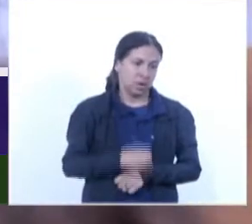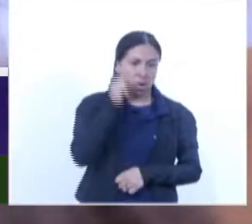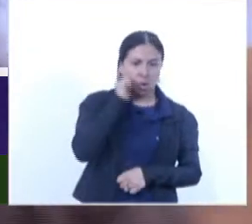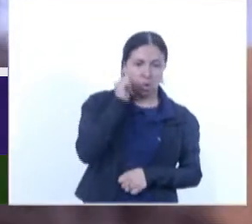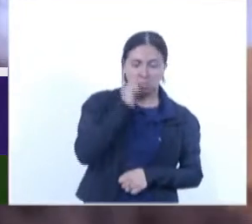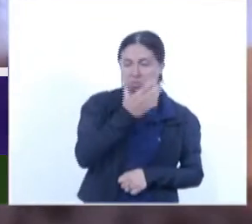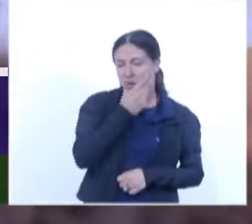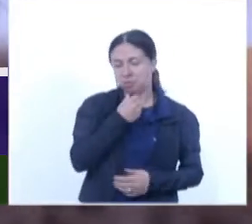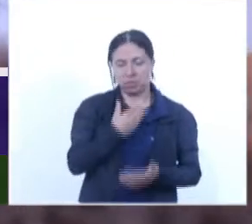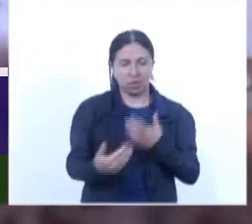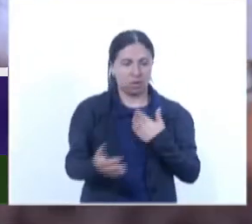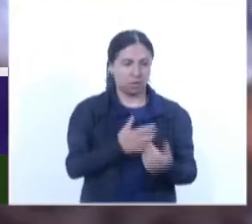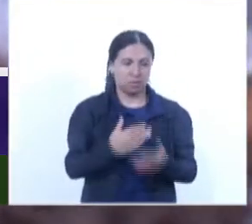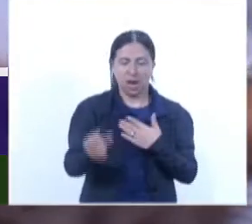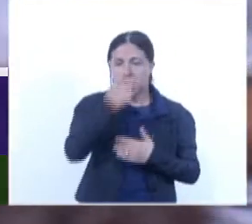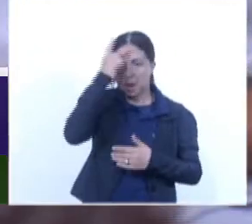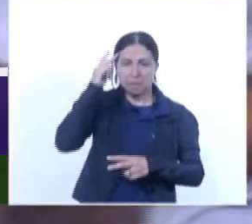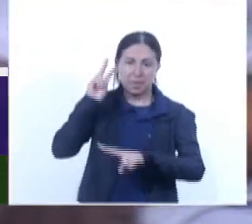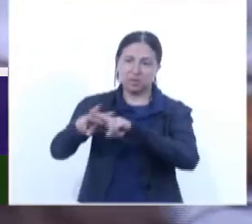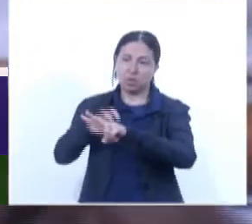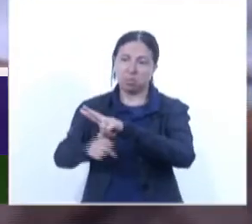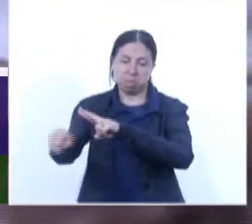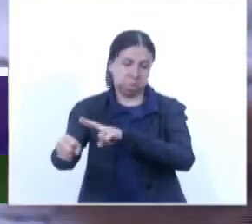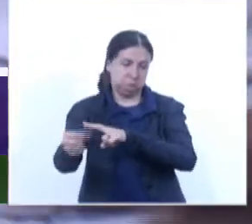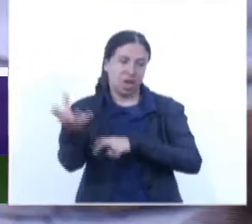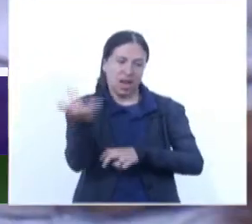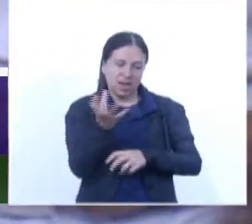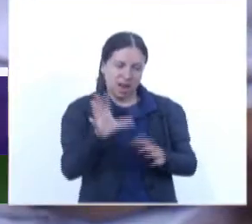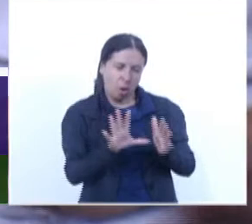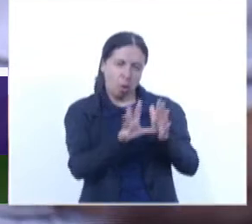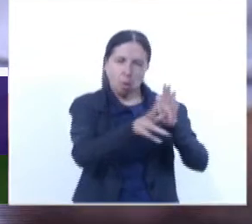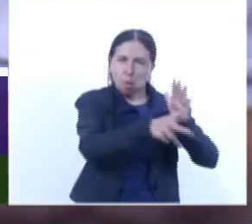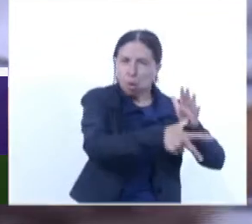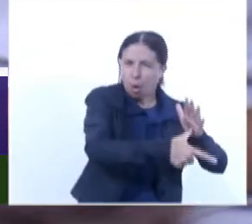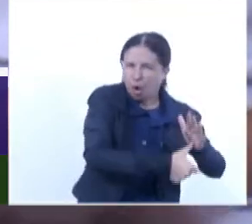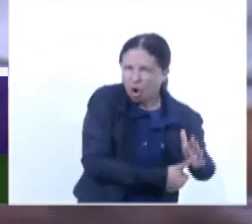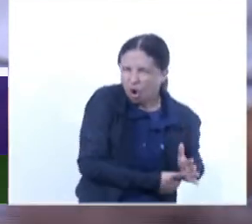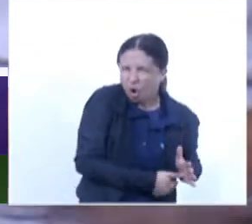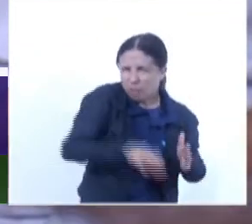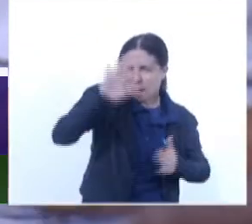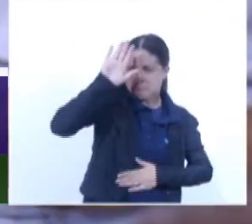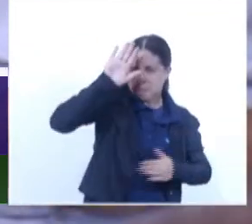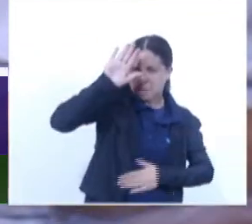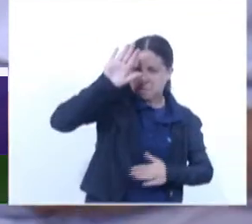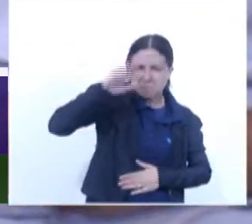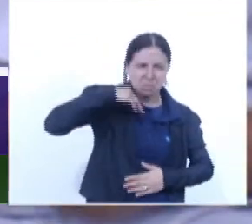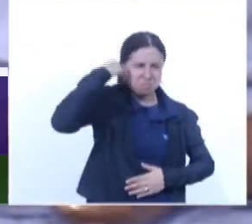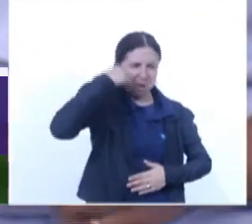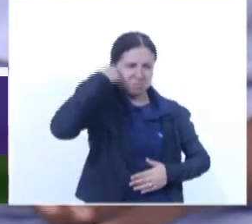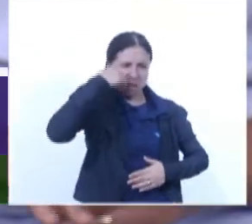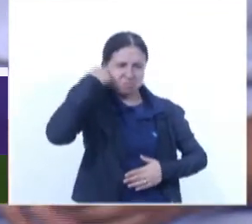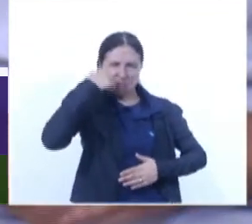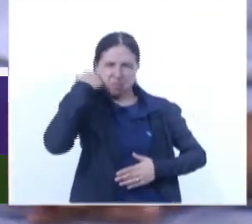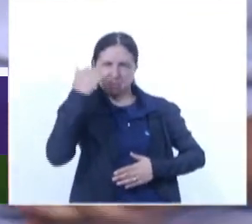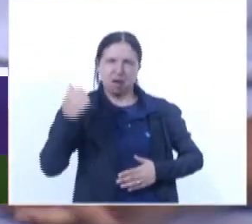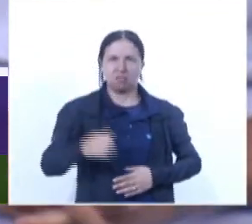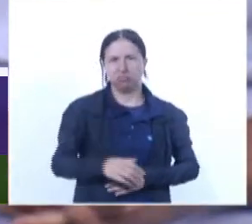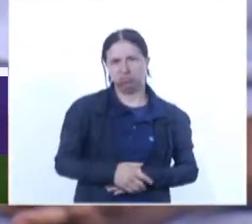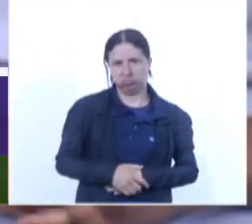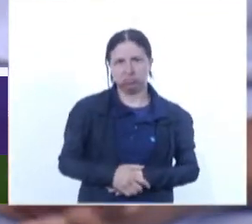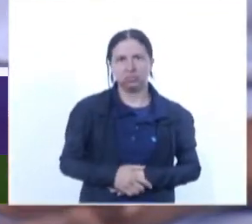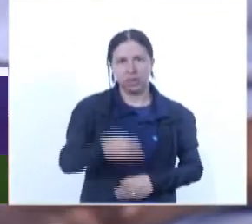são pessoas levianas que Stoke roubam as pessoas são marginais dentro das cadeias então nós